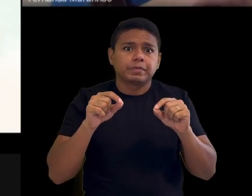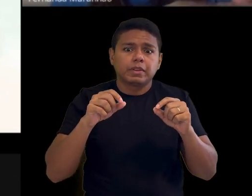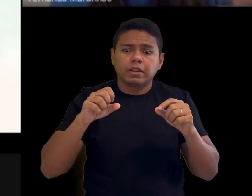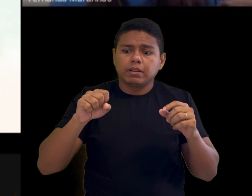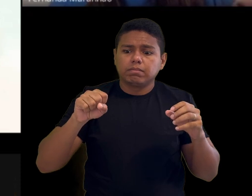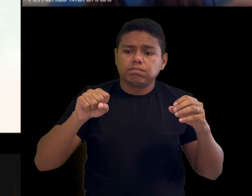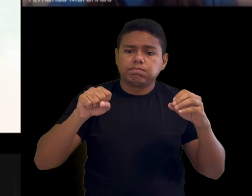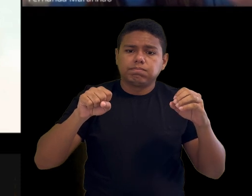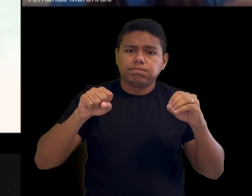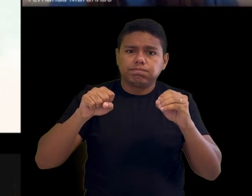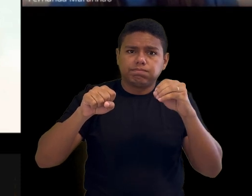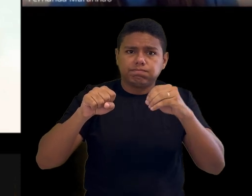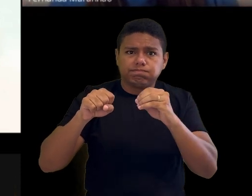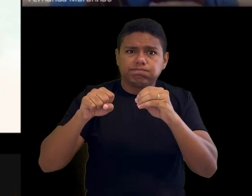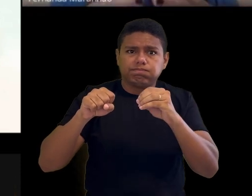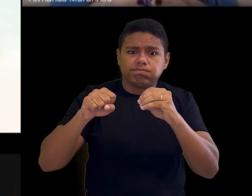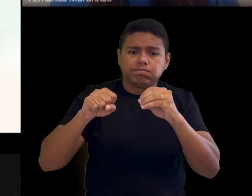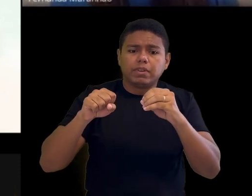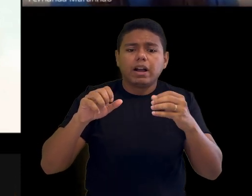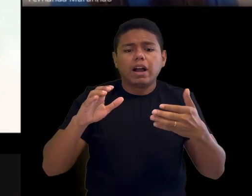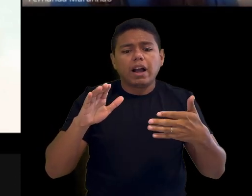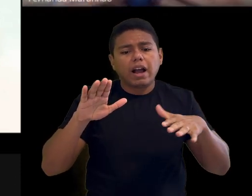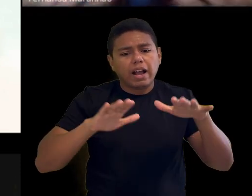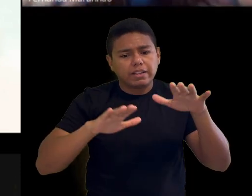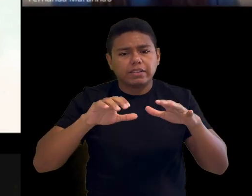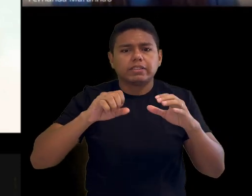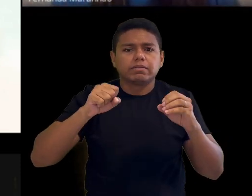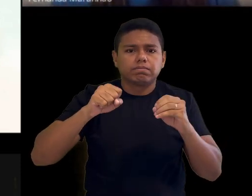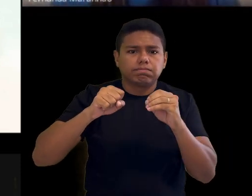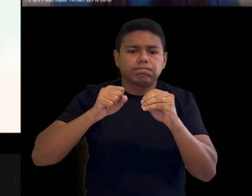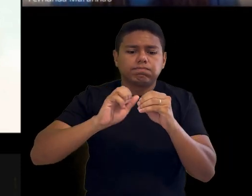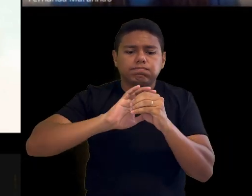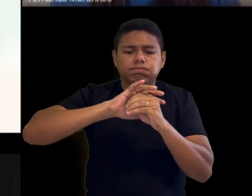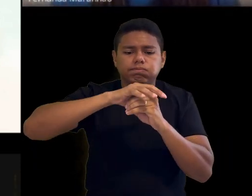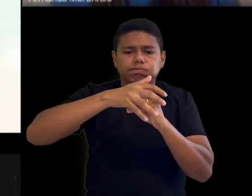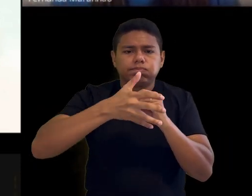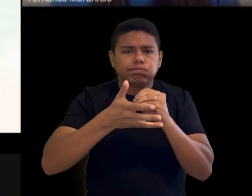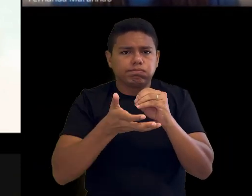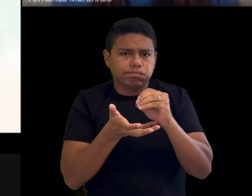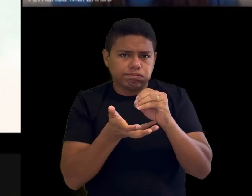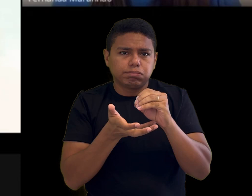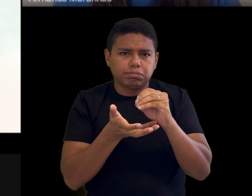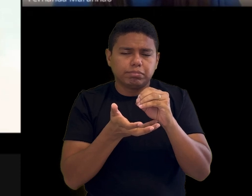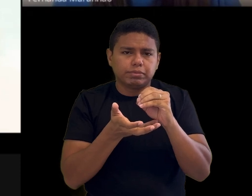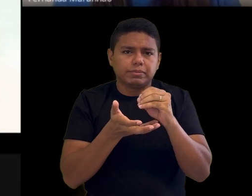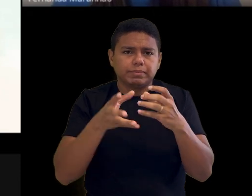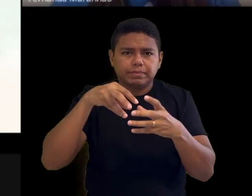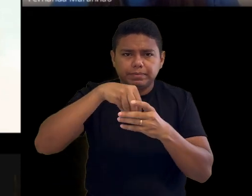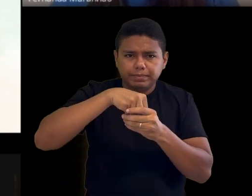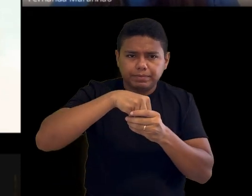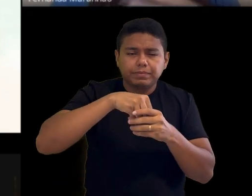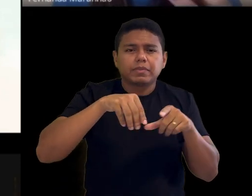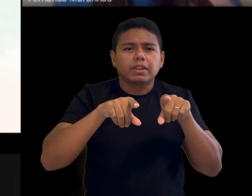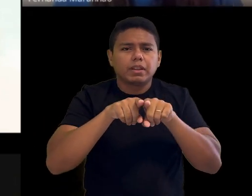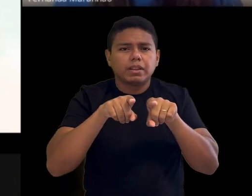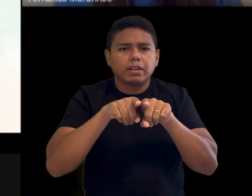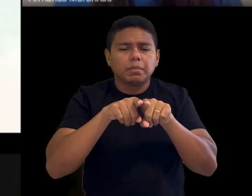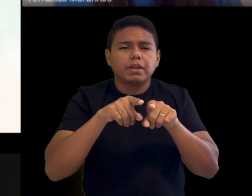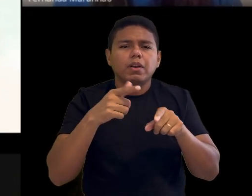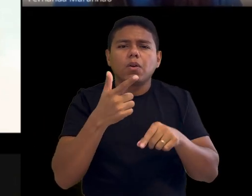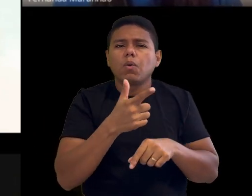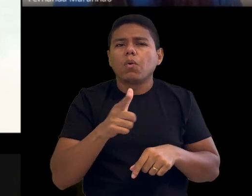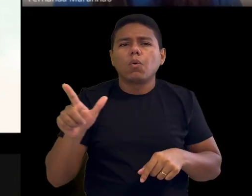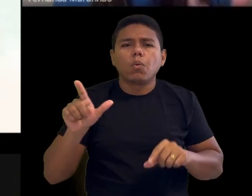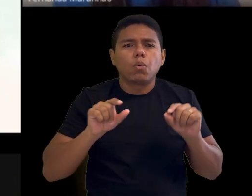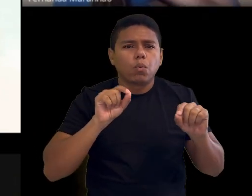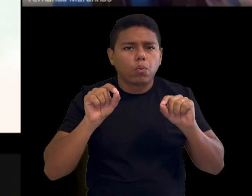realmente cobre todo o orifício cervical interno. E teria aquela de implantação baixa quando ela for distante do orifício